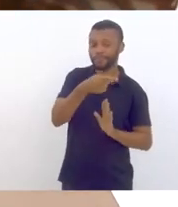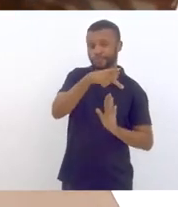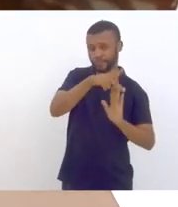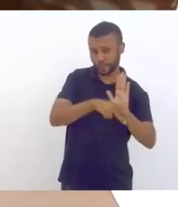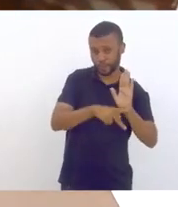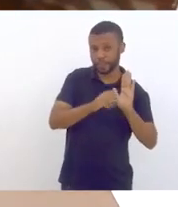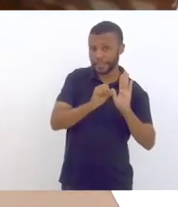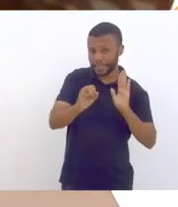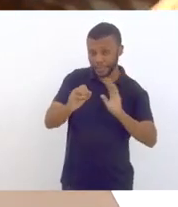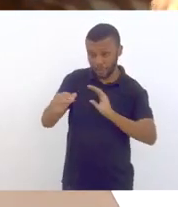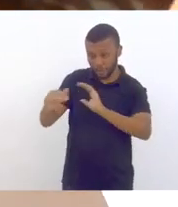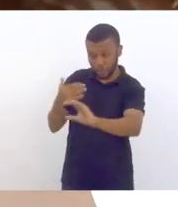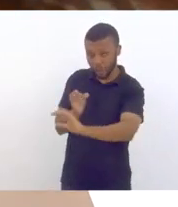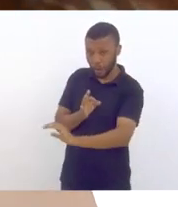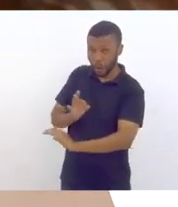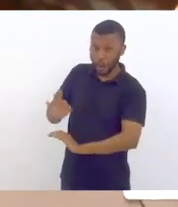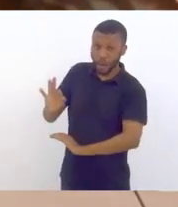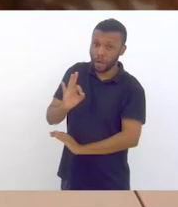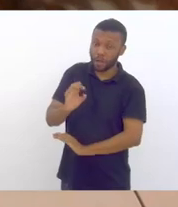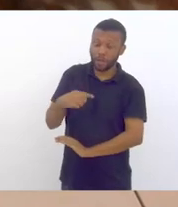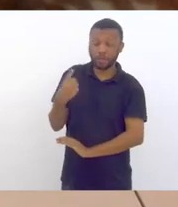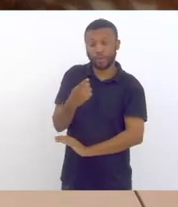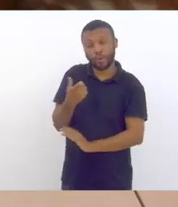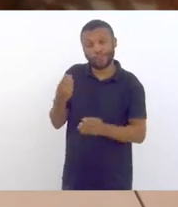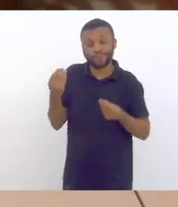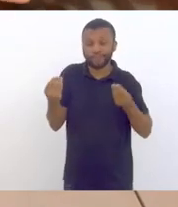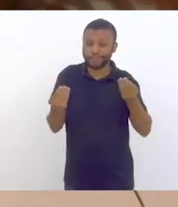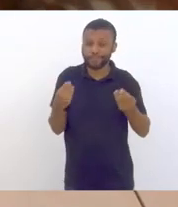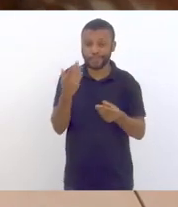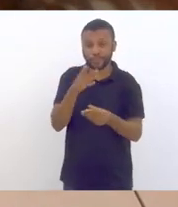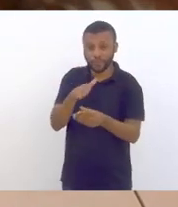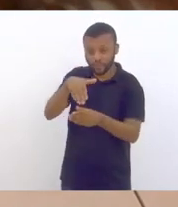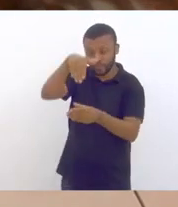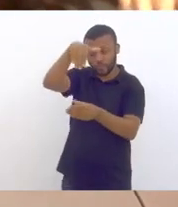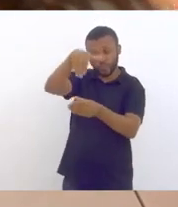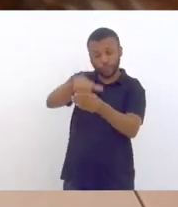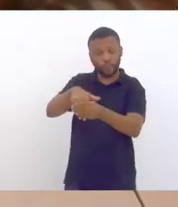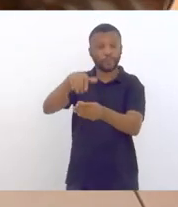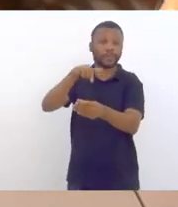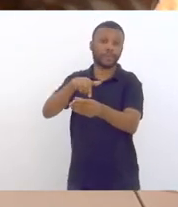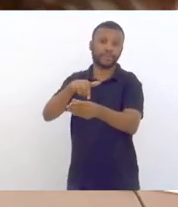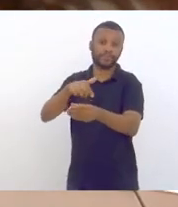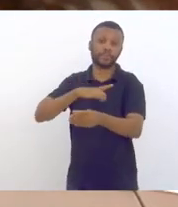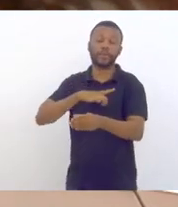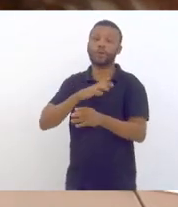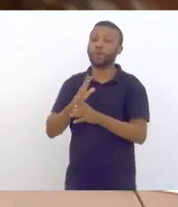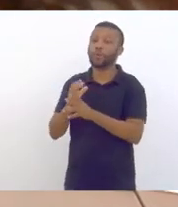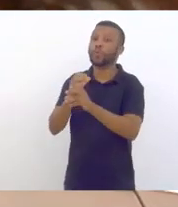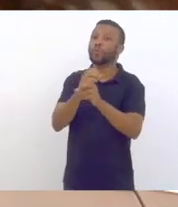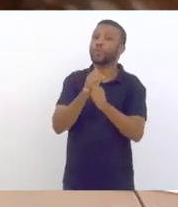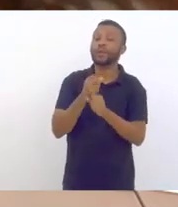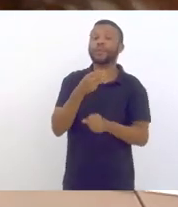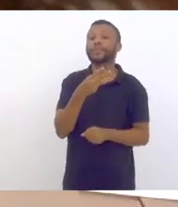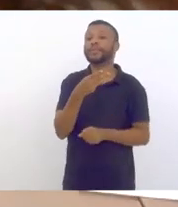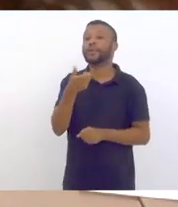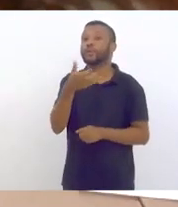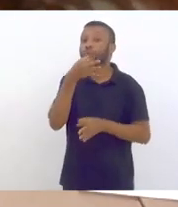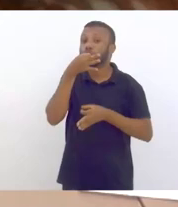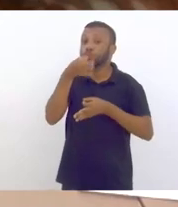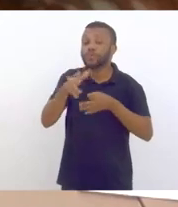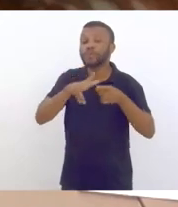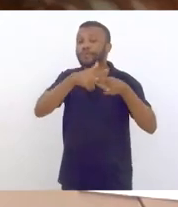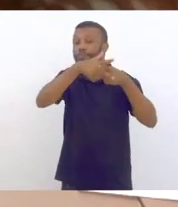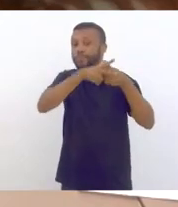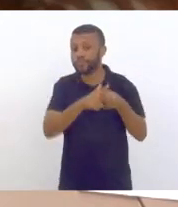com todos os riscos vai se botar aqui está aí com as 31 na emendas Não eu só fiz esse